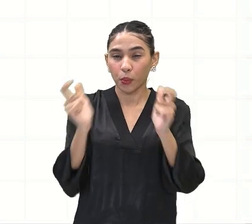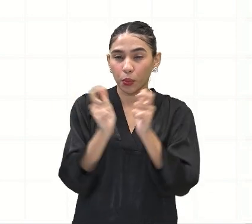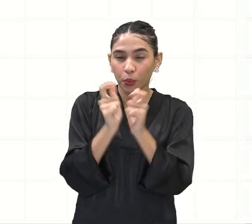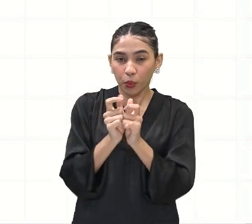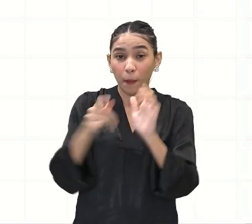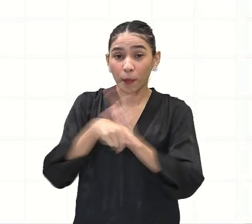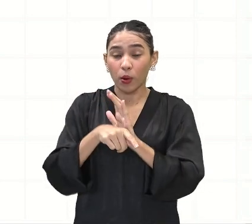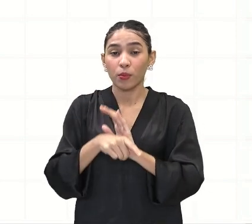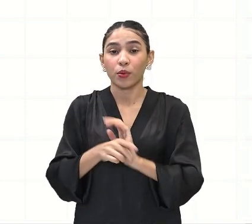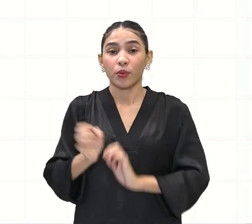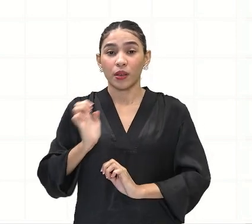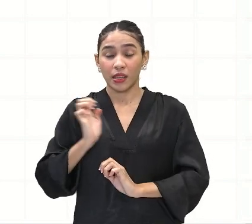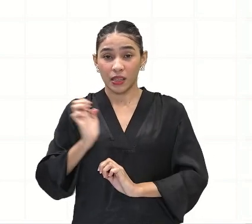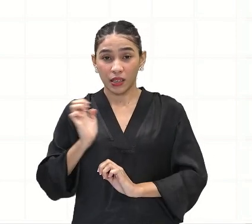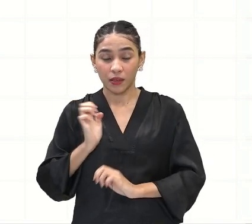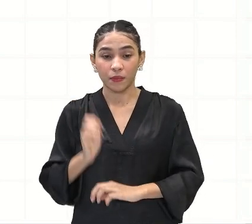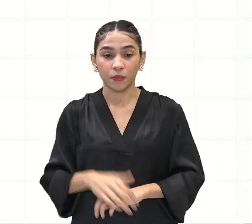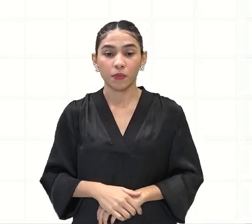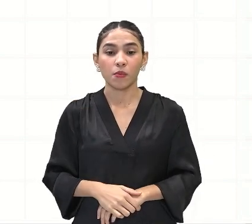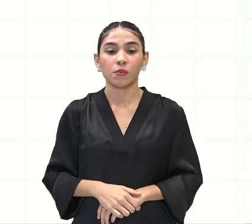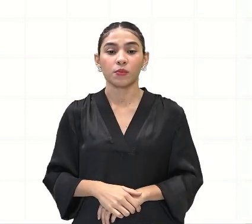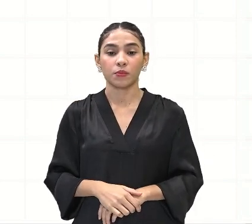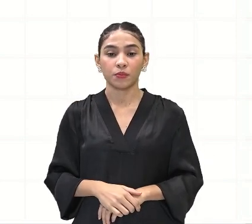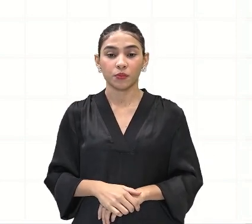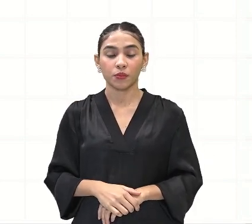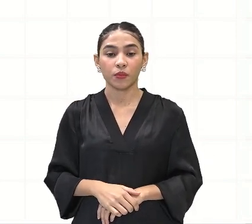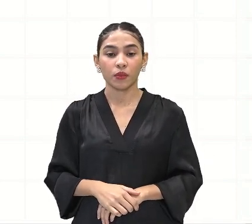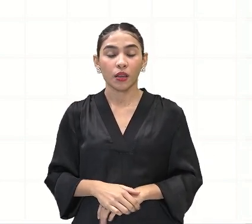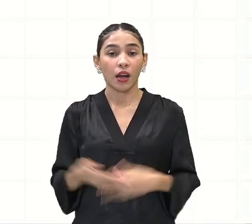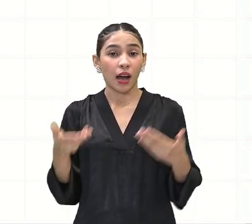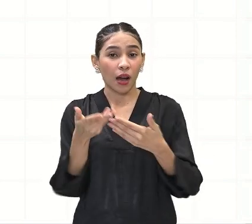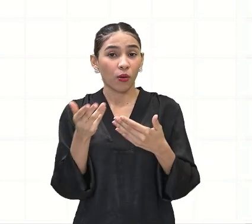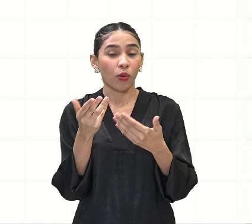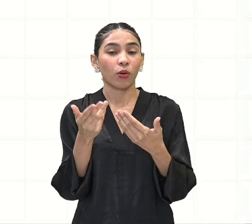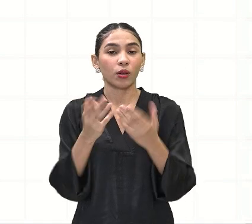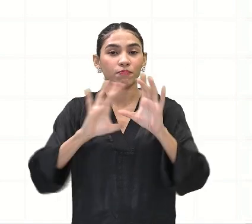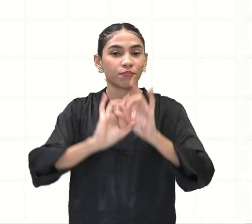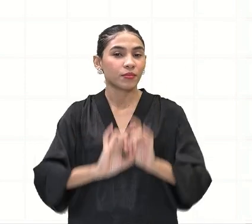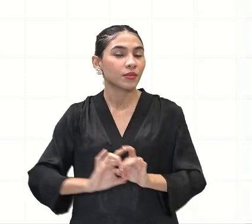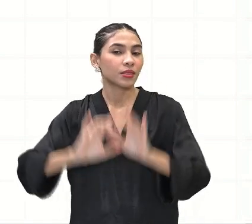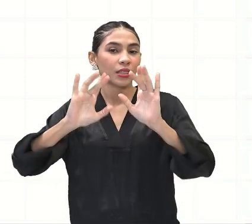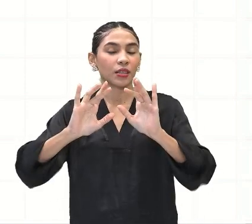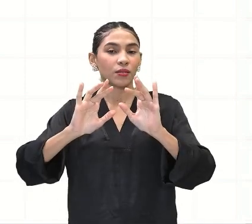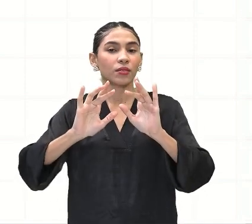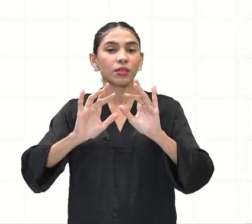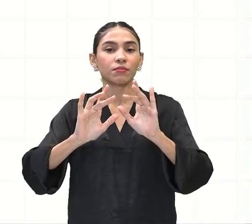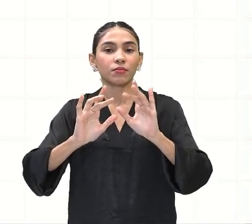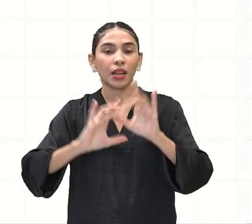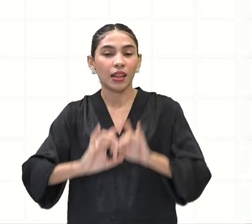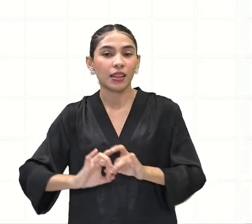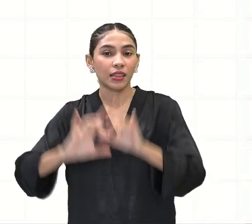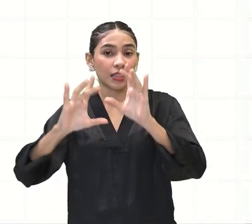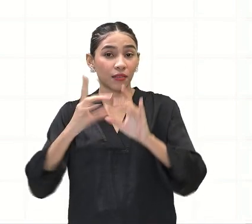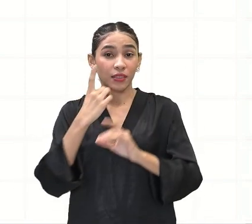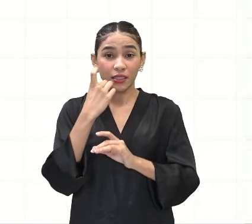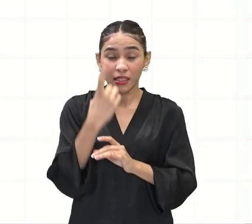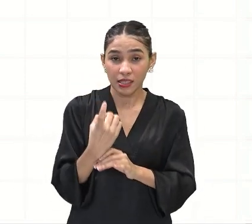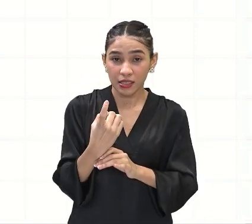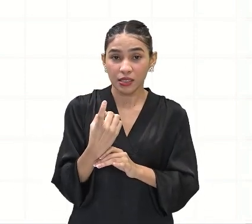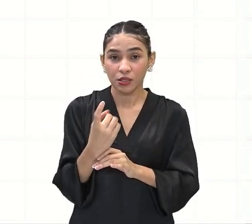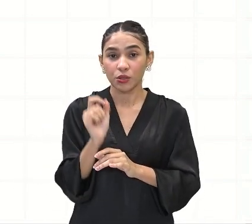riquezas para uma livre iniciativa. Então, é dentro dos